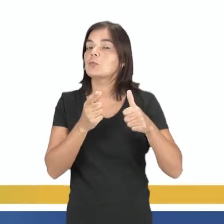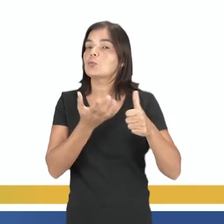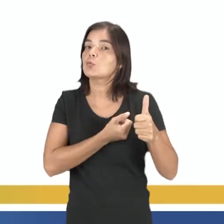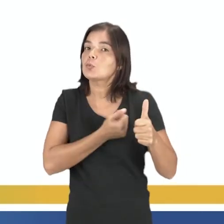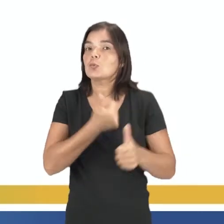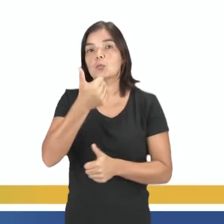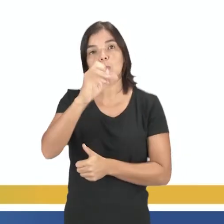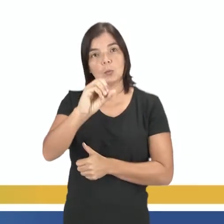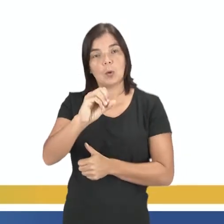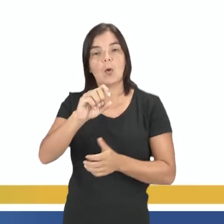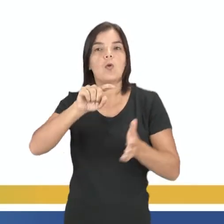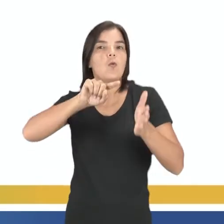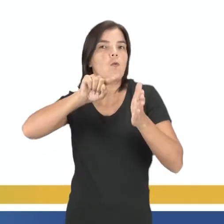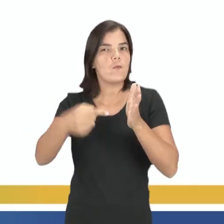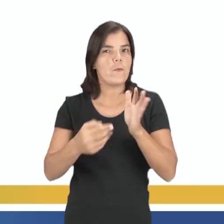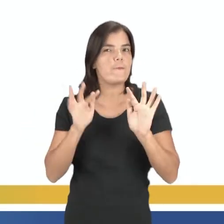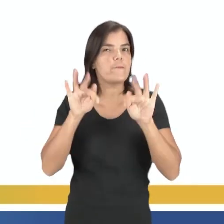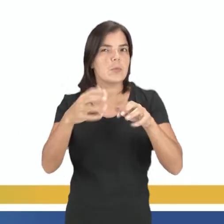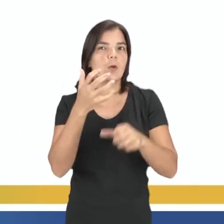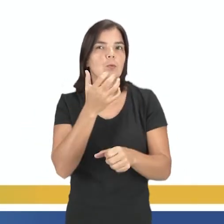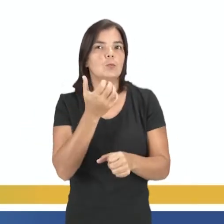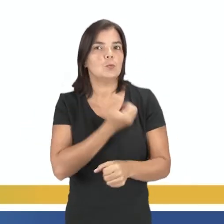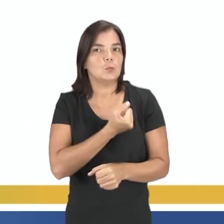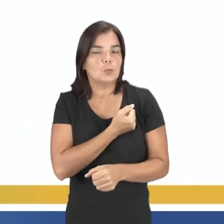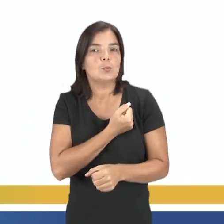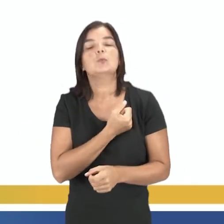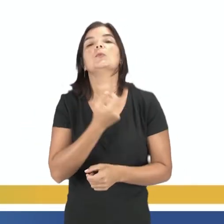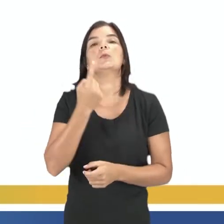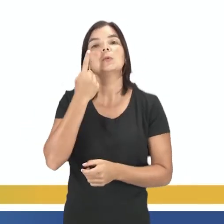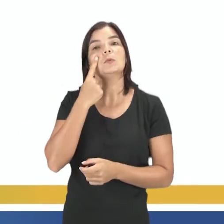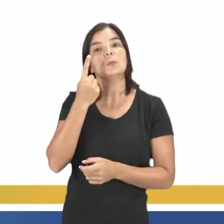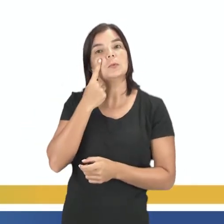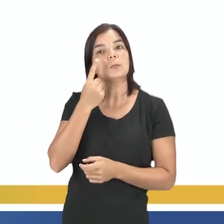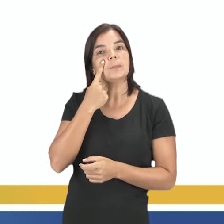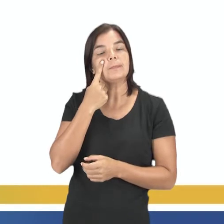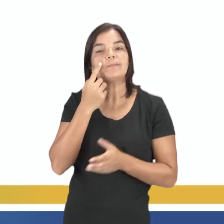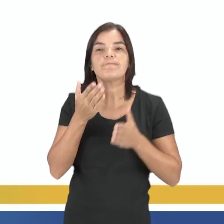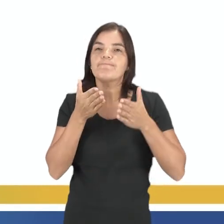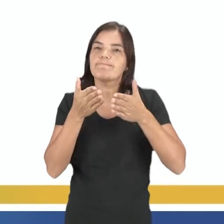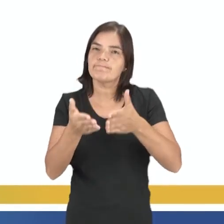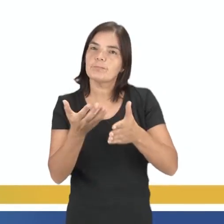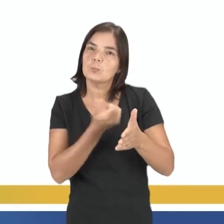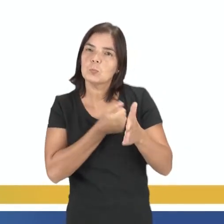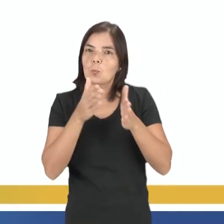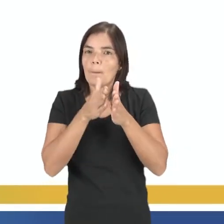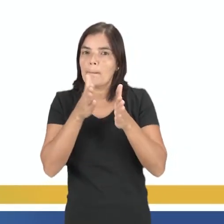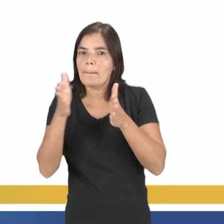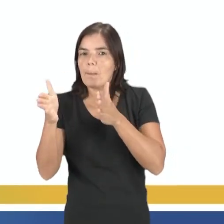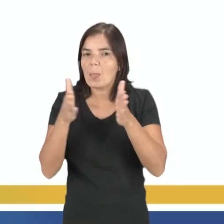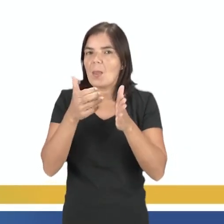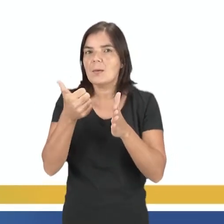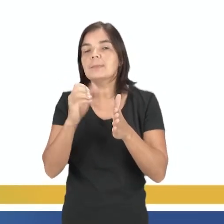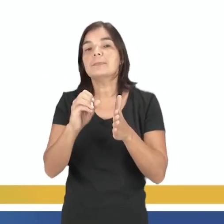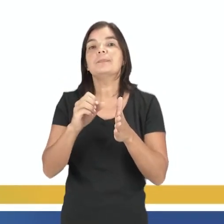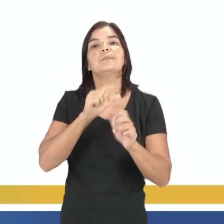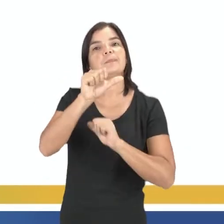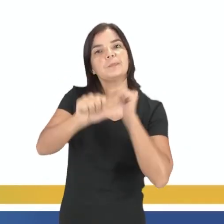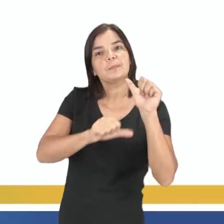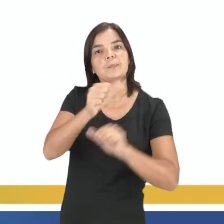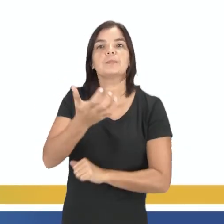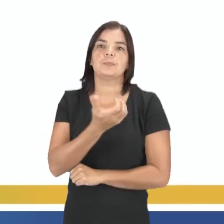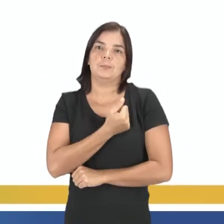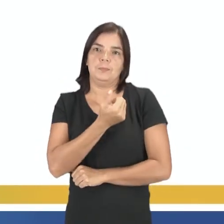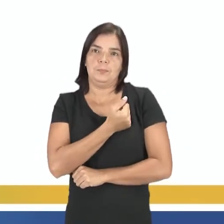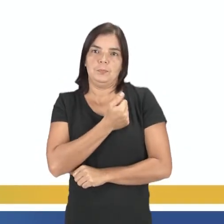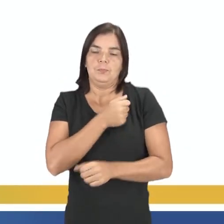pegar a vírgula ali a partir do final do número, e você for levando ela até ficar entre um número entre 1 e 10, aí você transforma esse número